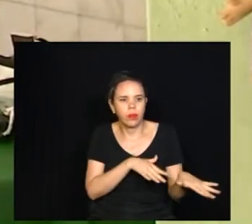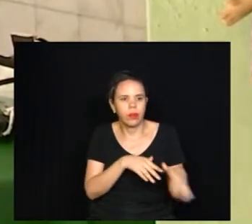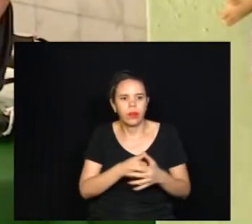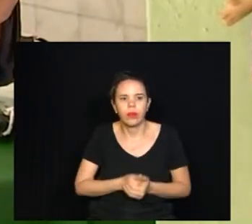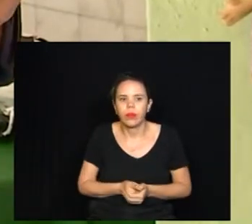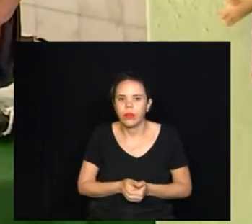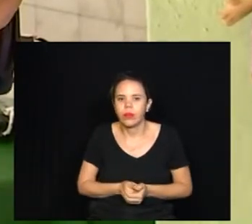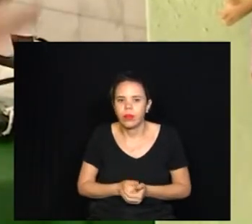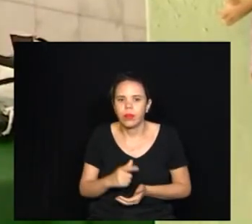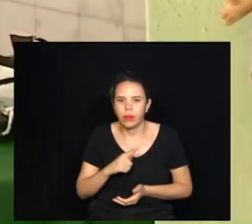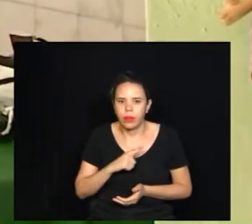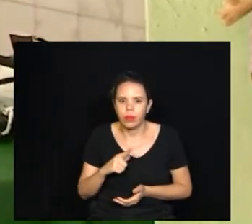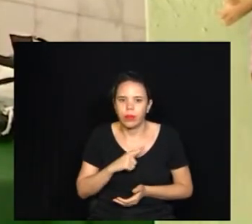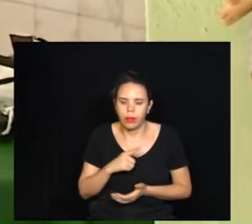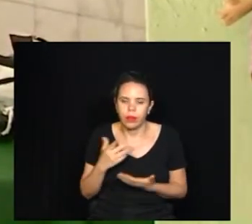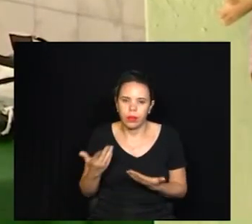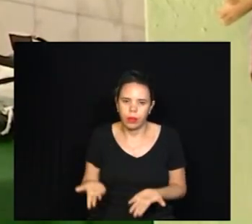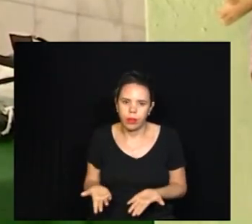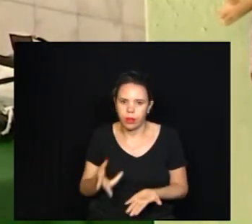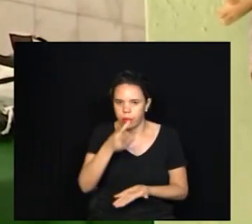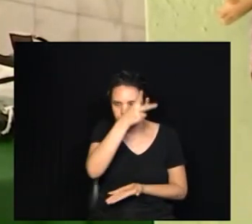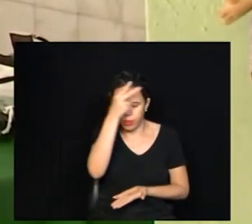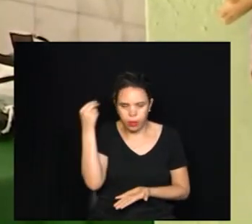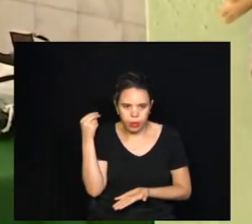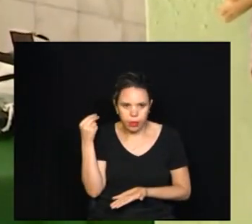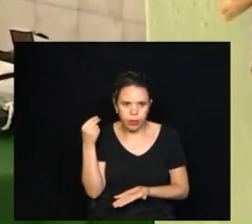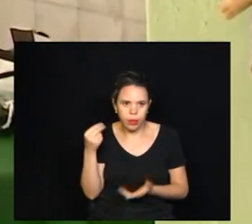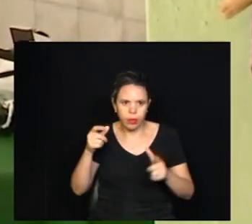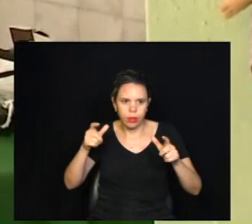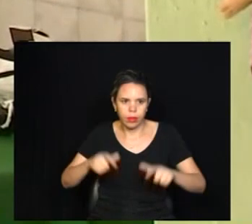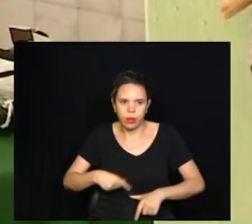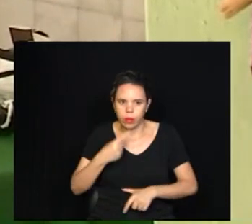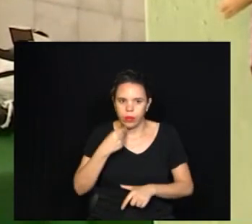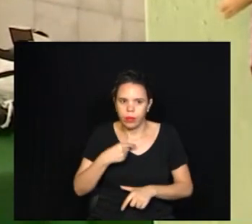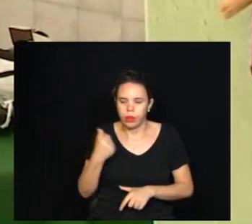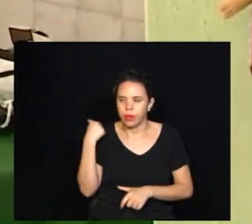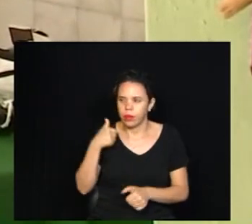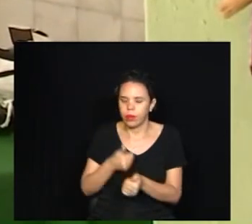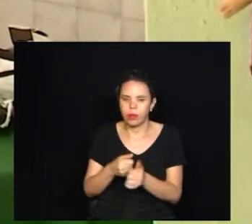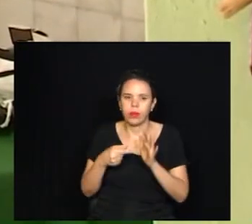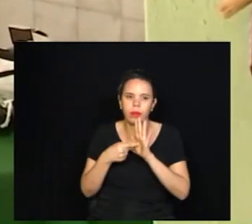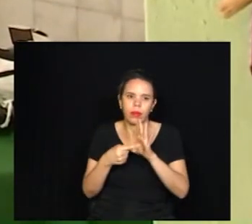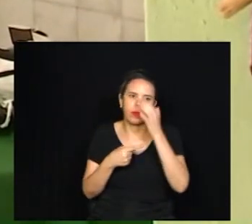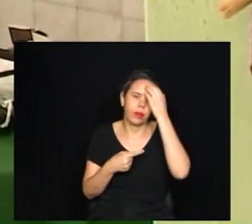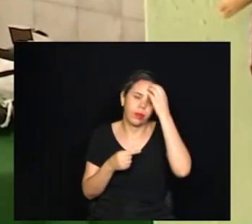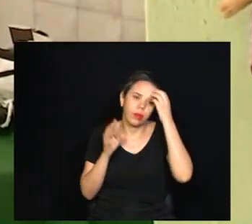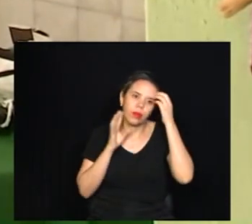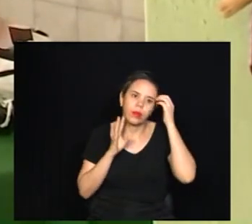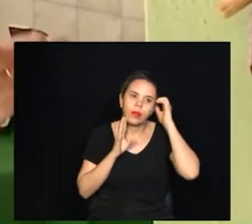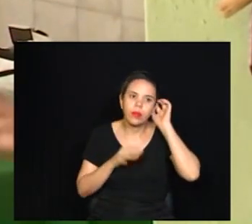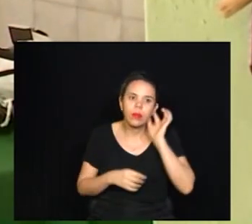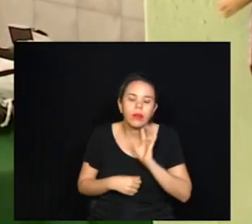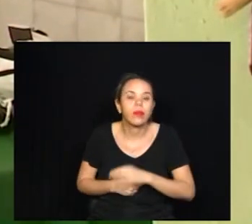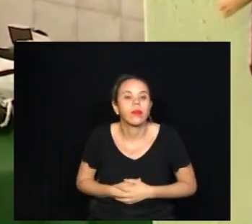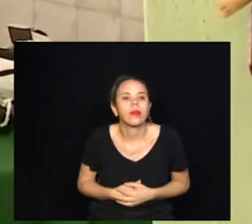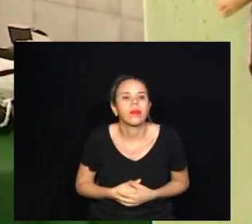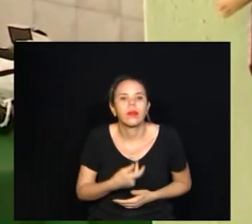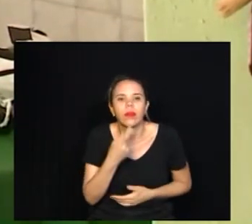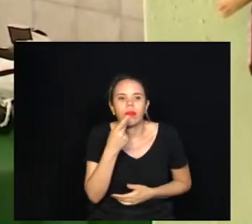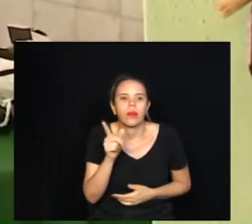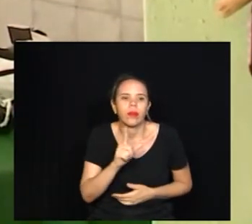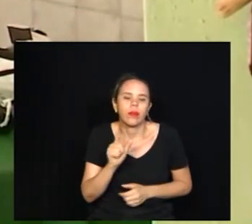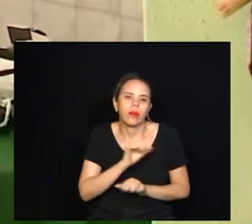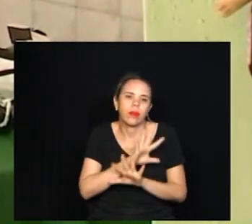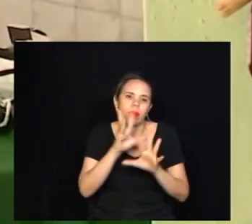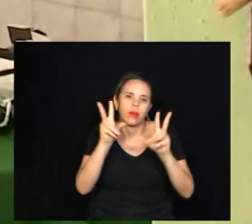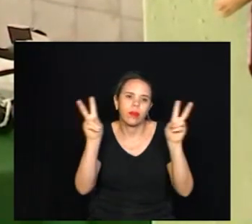setembro. Teve, inclusive, aqui na Prefeitura, no Salão Vermelho, agora há pouco, uma apresentação muito legal. Bom, e para falar, claro,